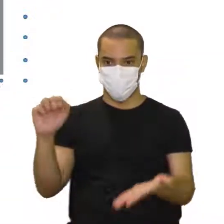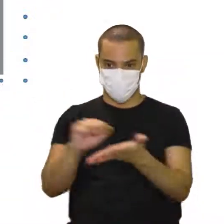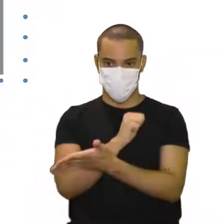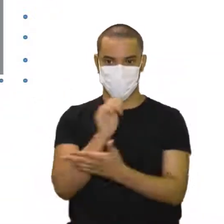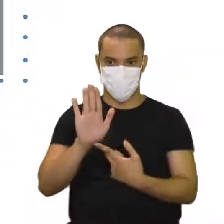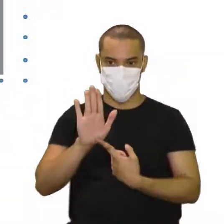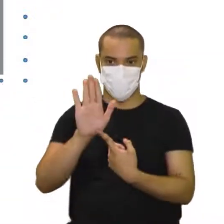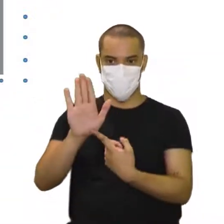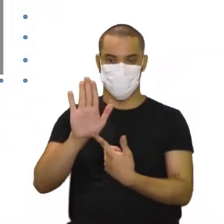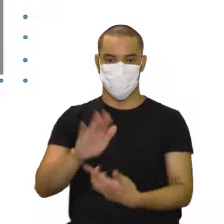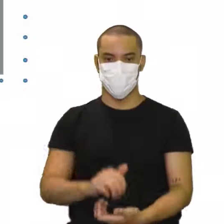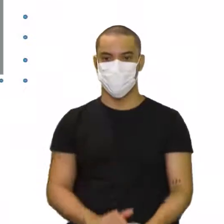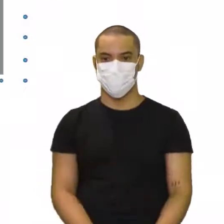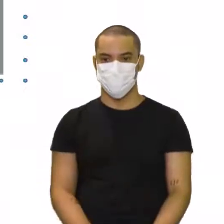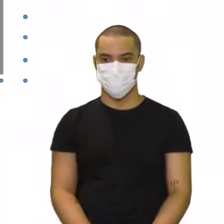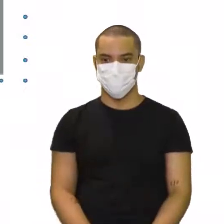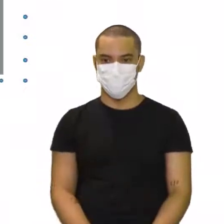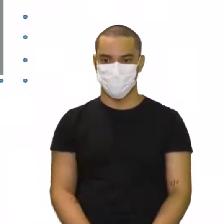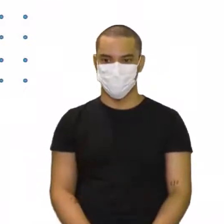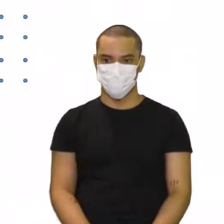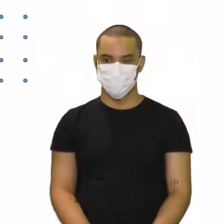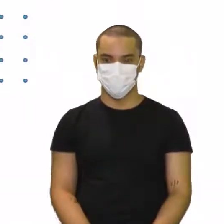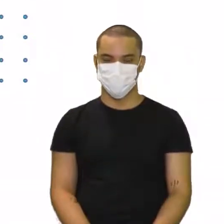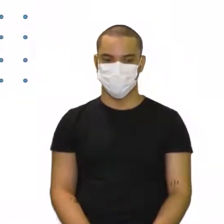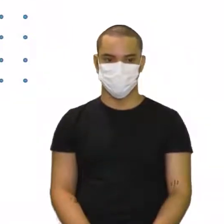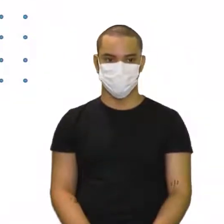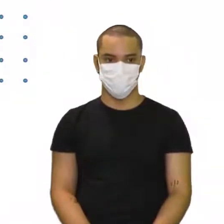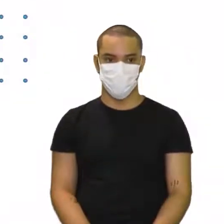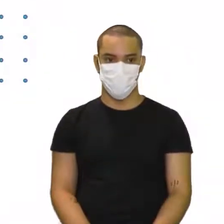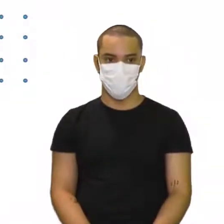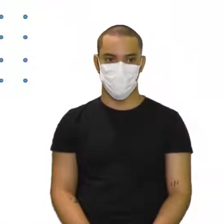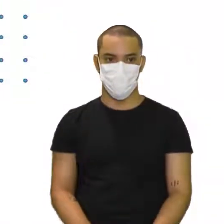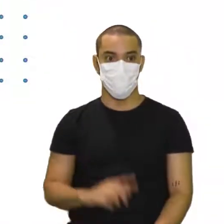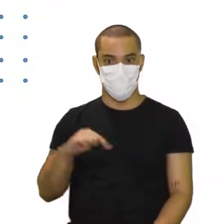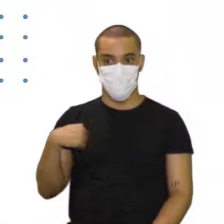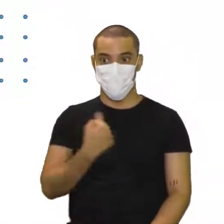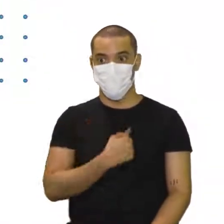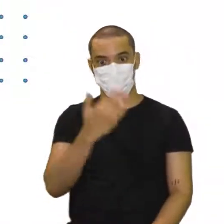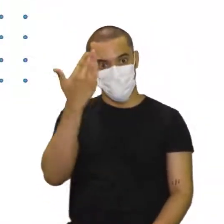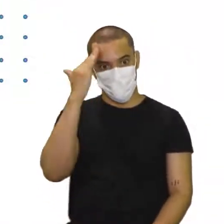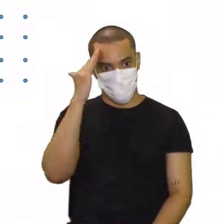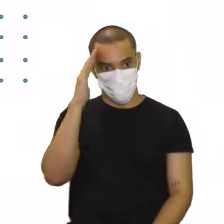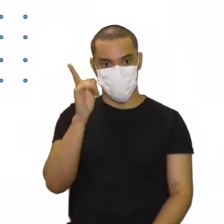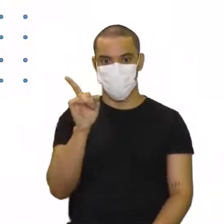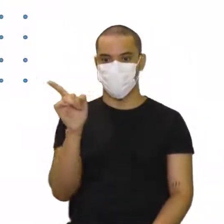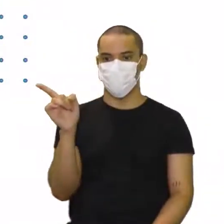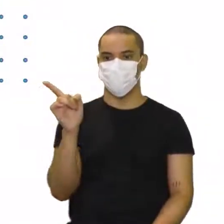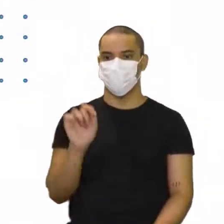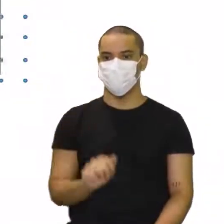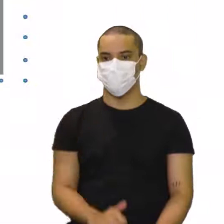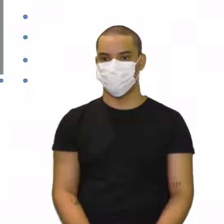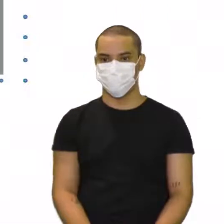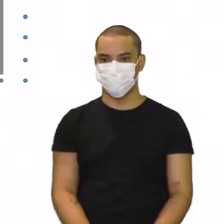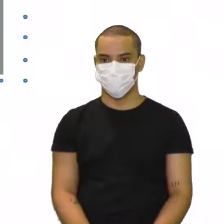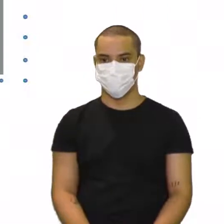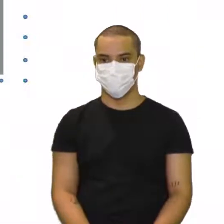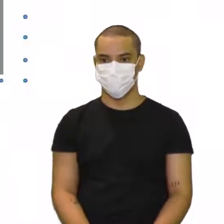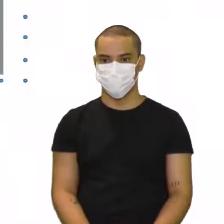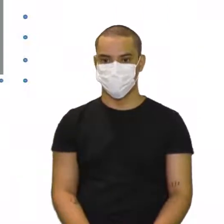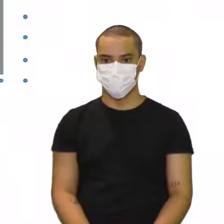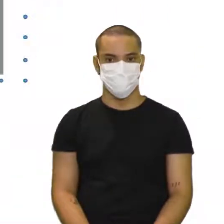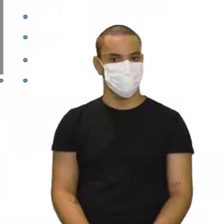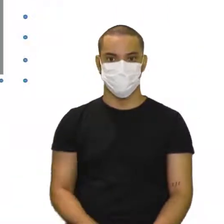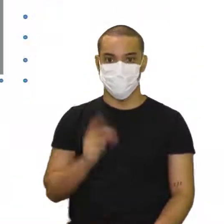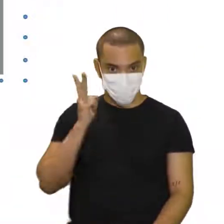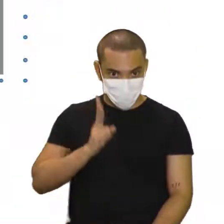estar de olho nesses efeitos para entender e lembrar. Vamos lá, move-se a barra, imagina que ela não pare